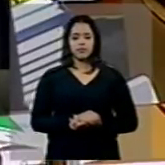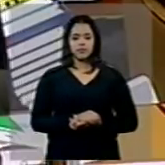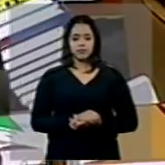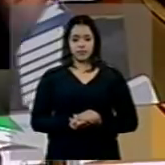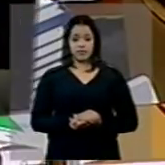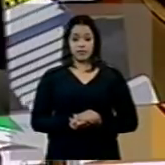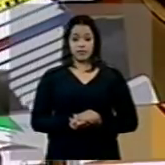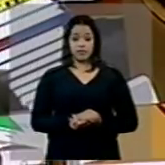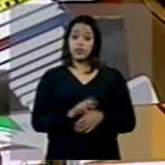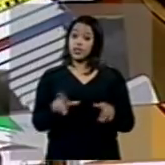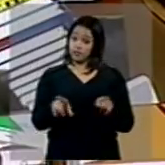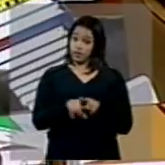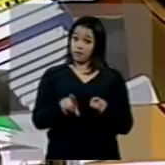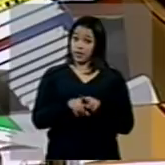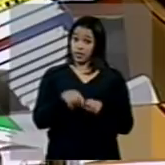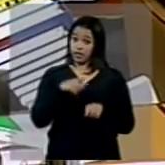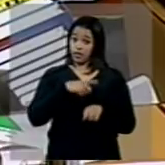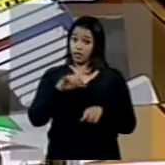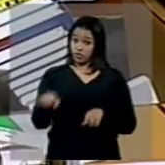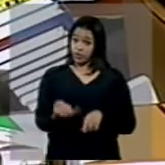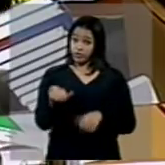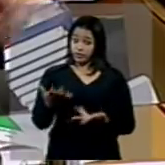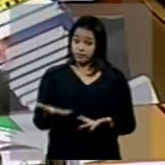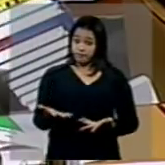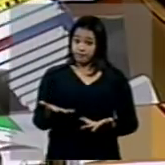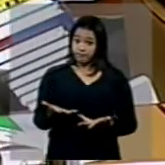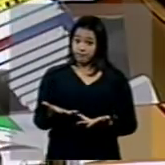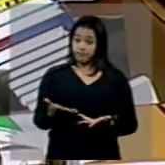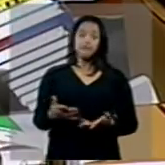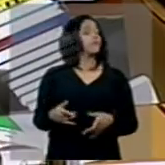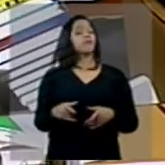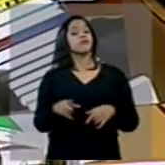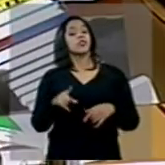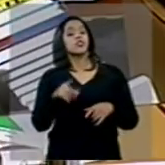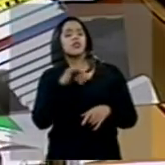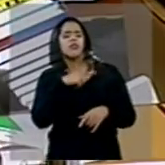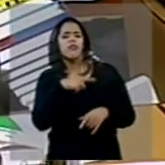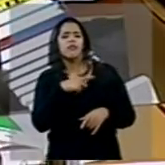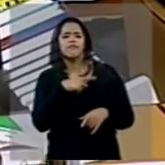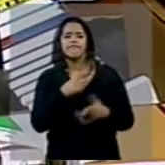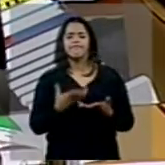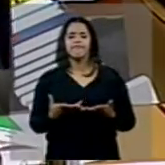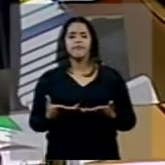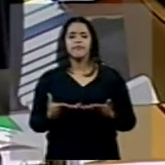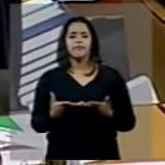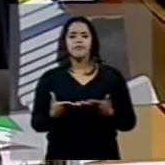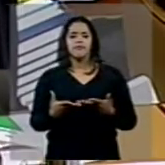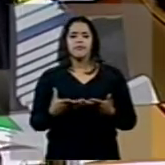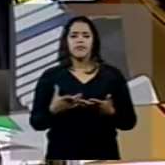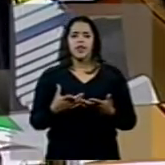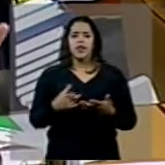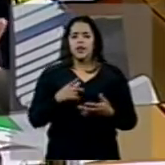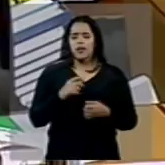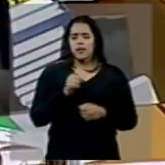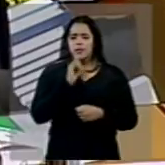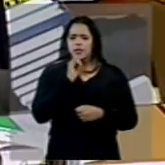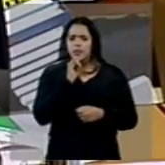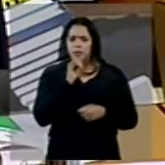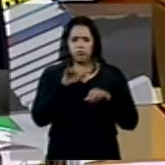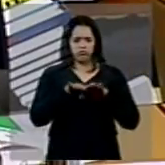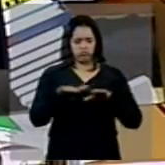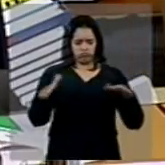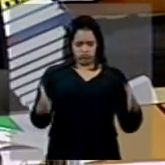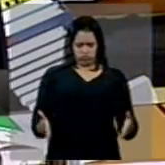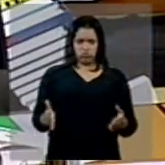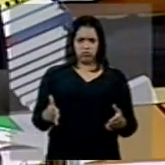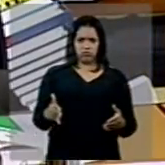E há ainda a possibilidade aventada de a máquina apresentar